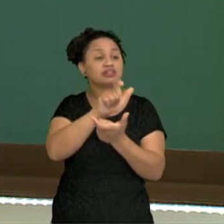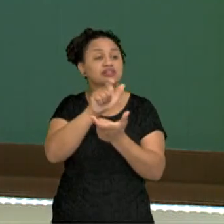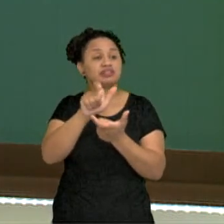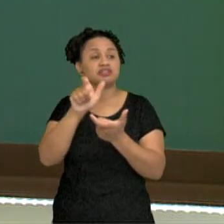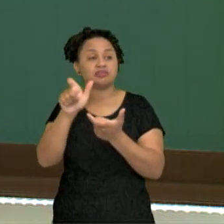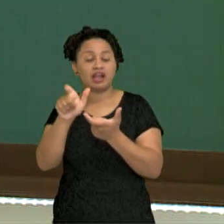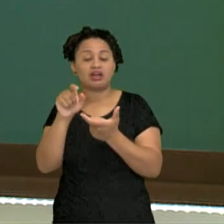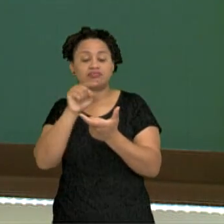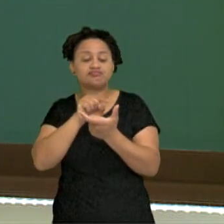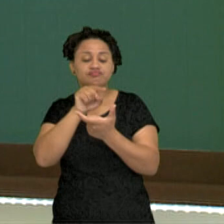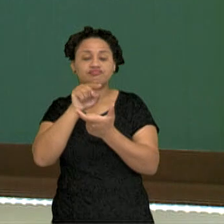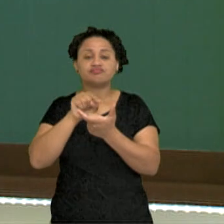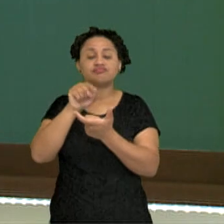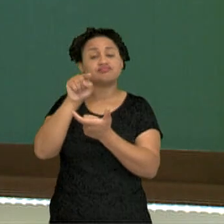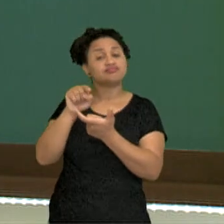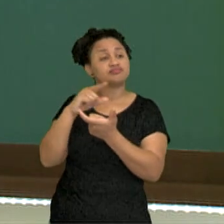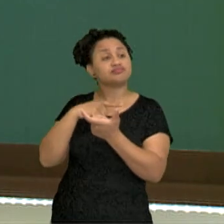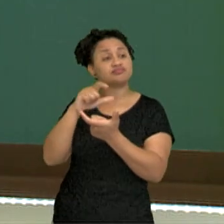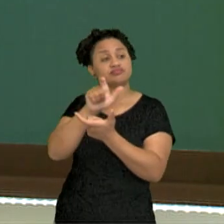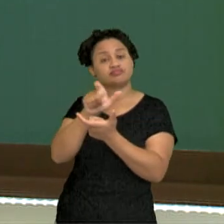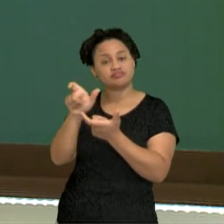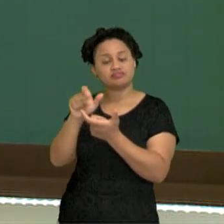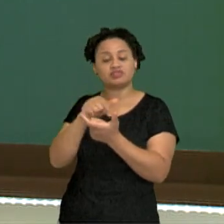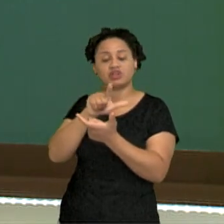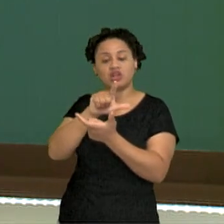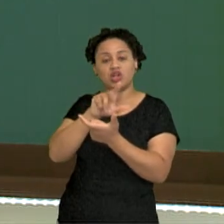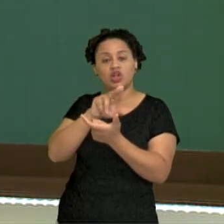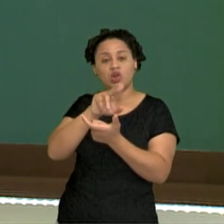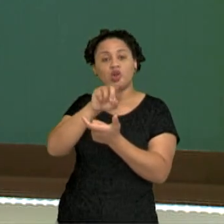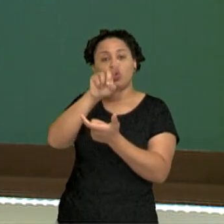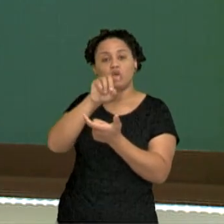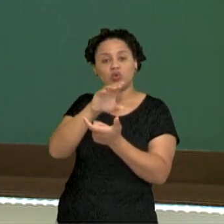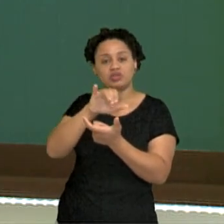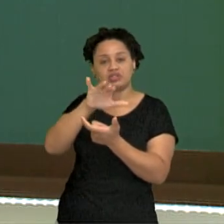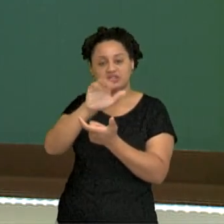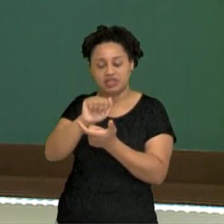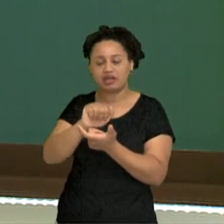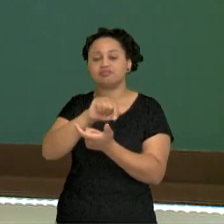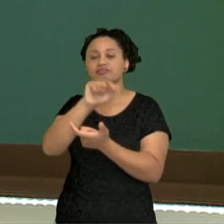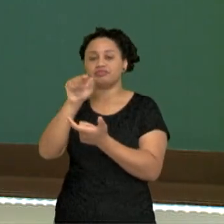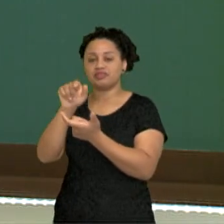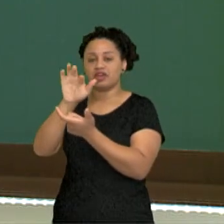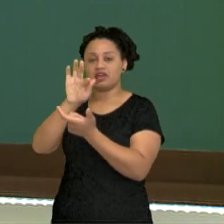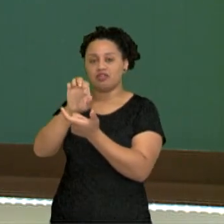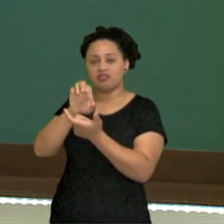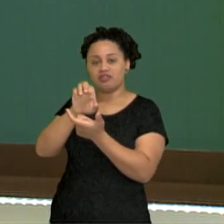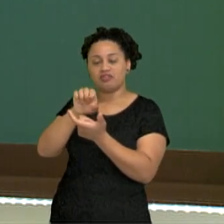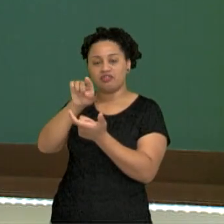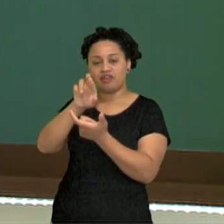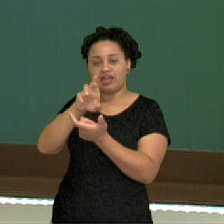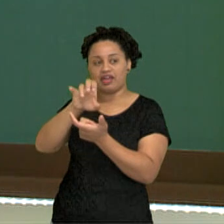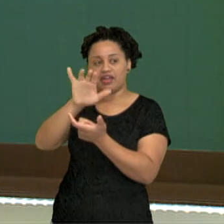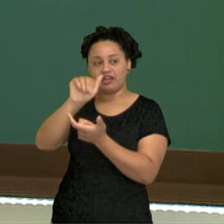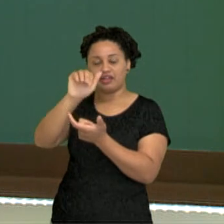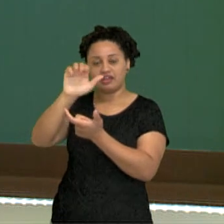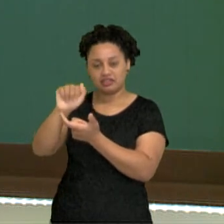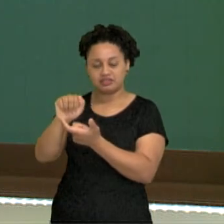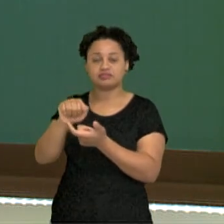relação à acentuação das palavras? Lúcia, férias, distância e